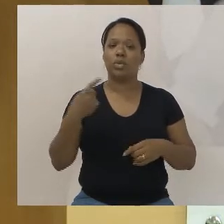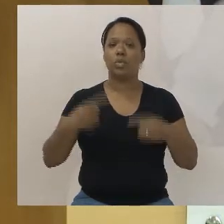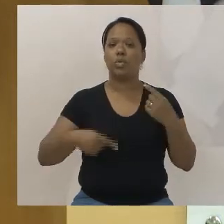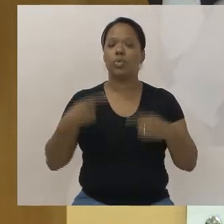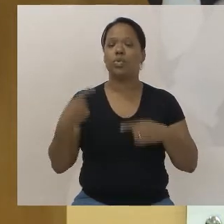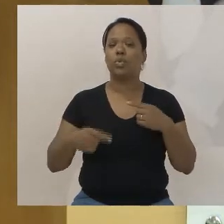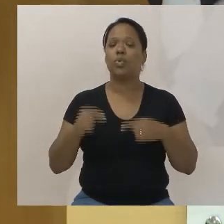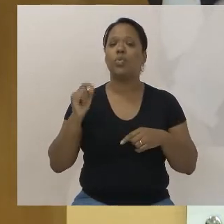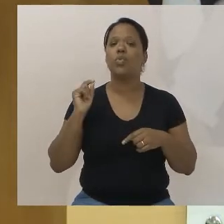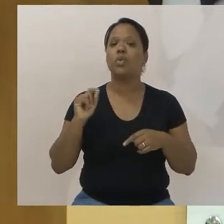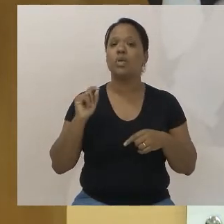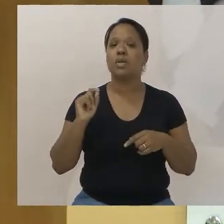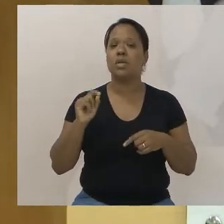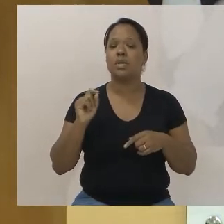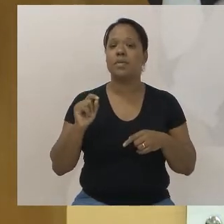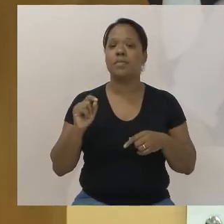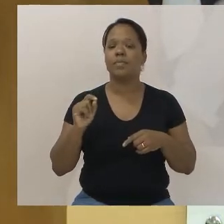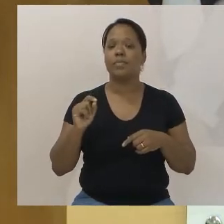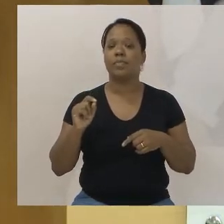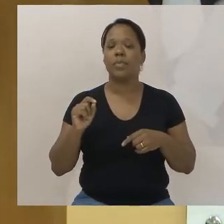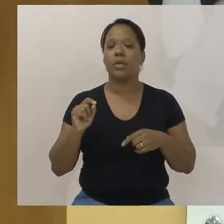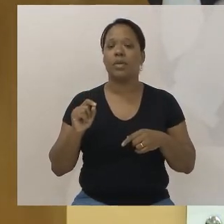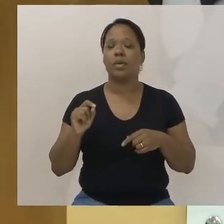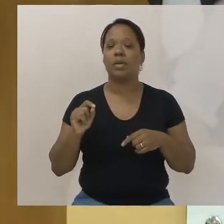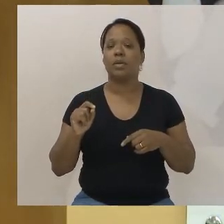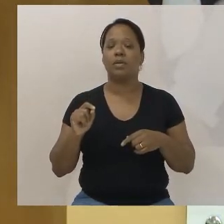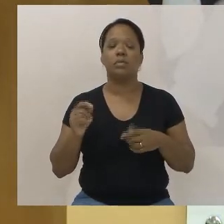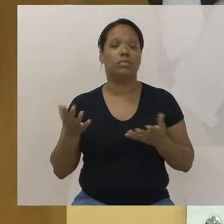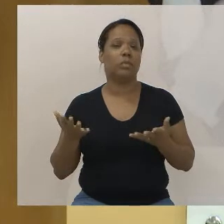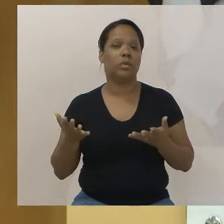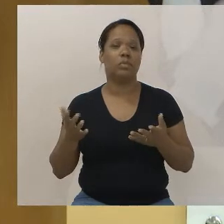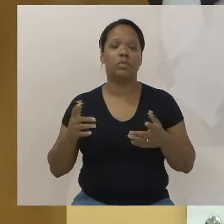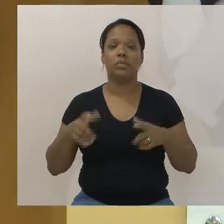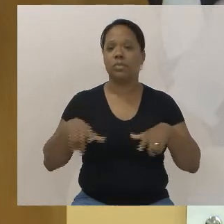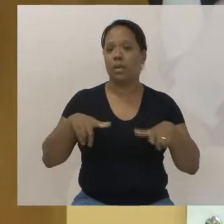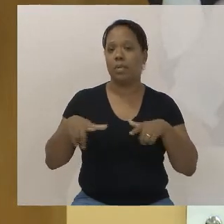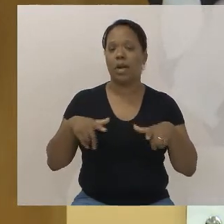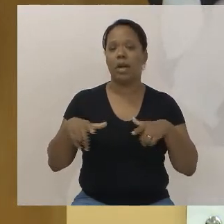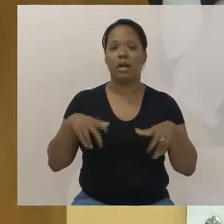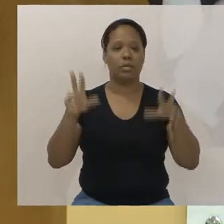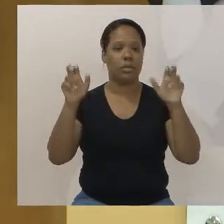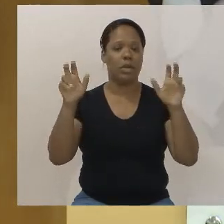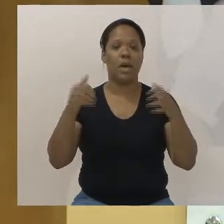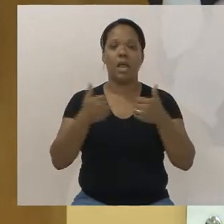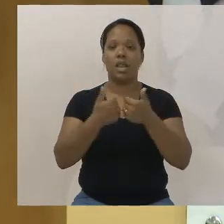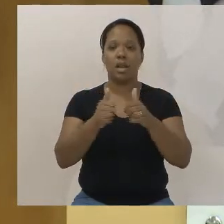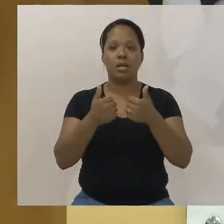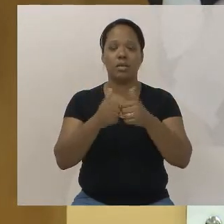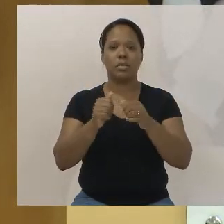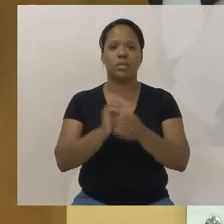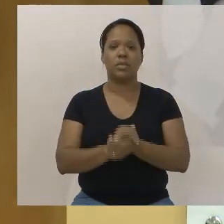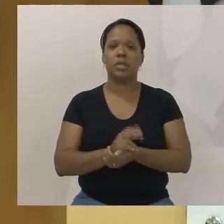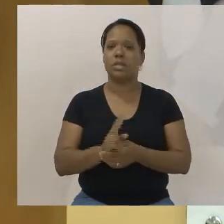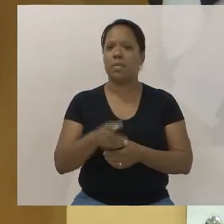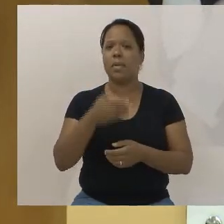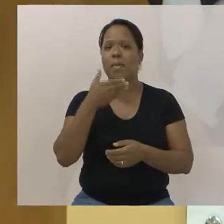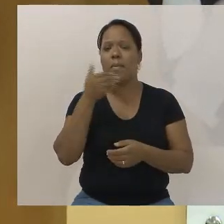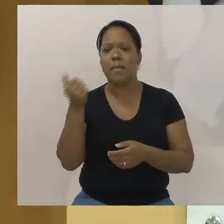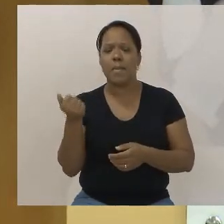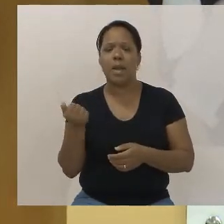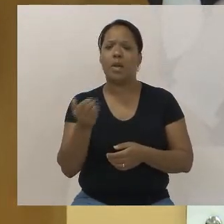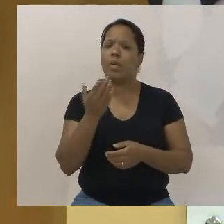o que vamos fazer em relação ao transporte na nossa cidade a gente sempre cobra que melhoria no